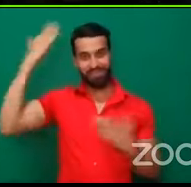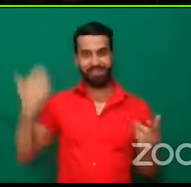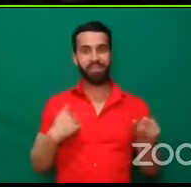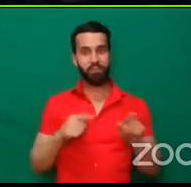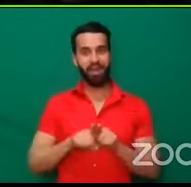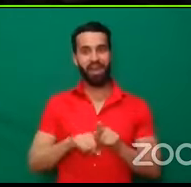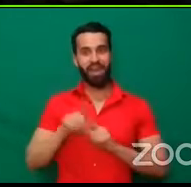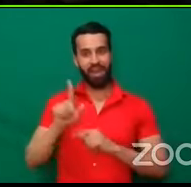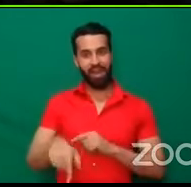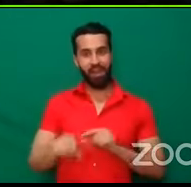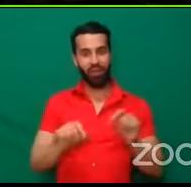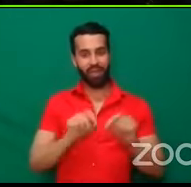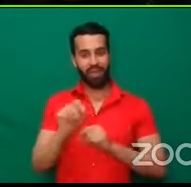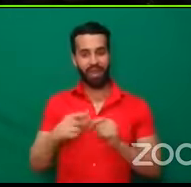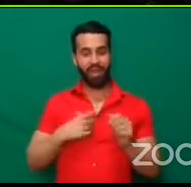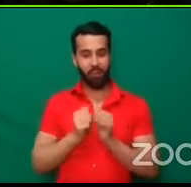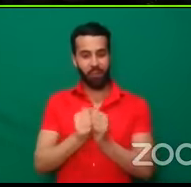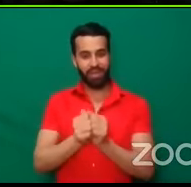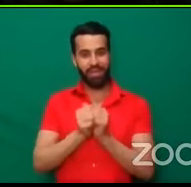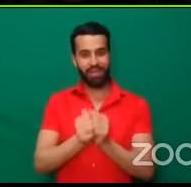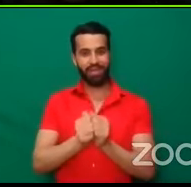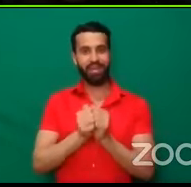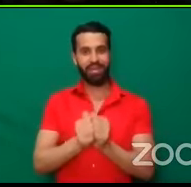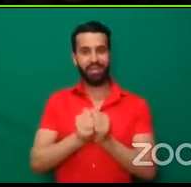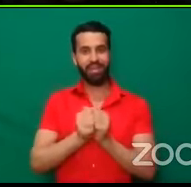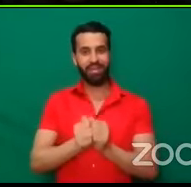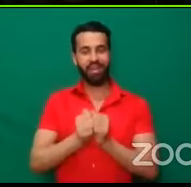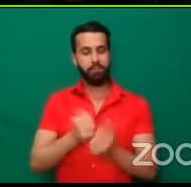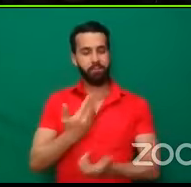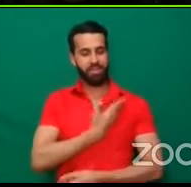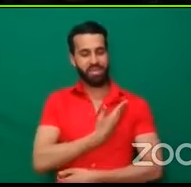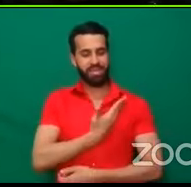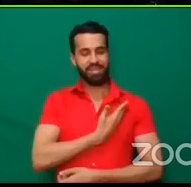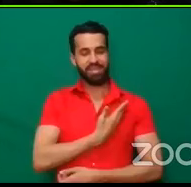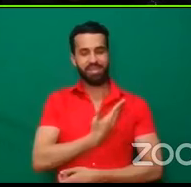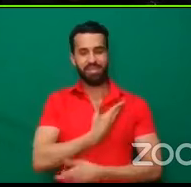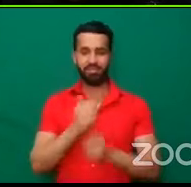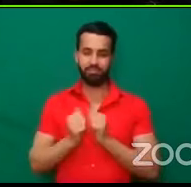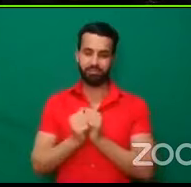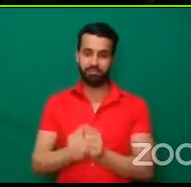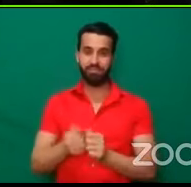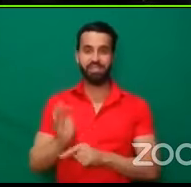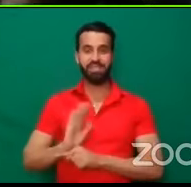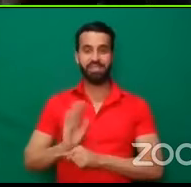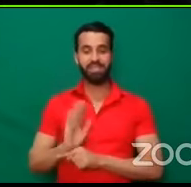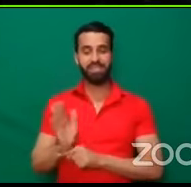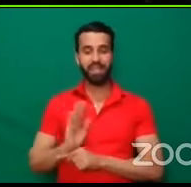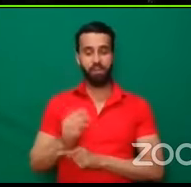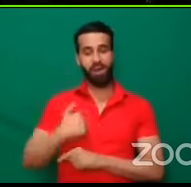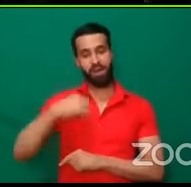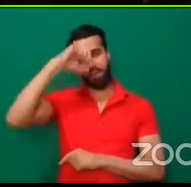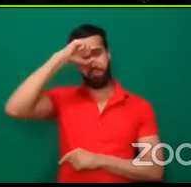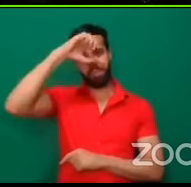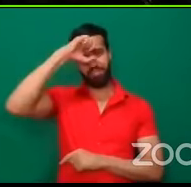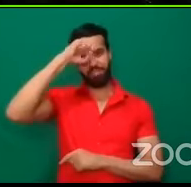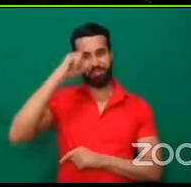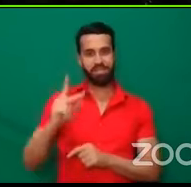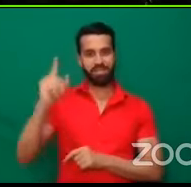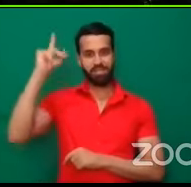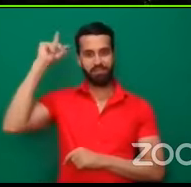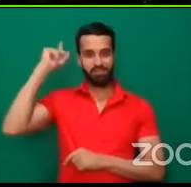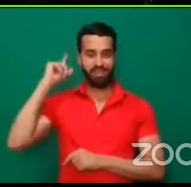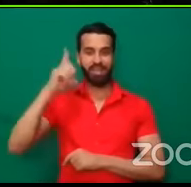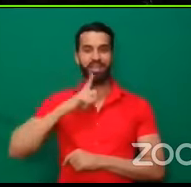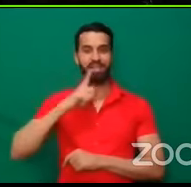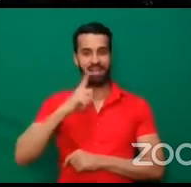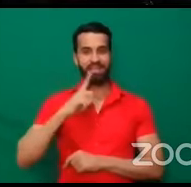ela foi minha companheira, assim, minha grande amiga no Cinelab Aprendiz. Acho que vocês devem, Cinelab, do Capel